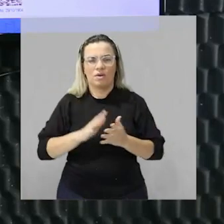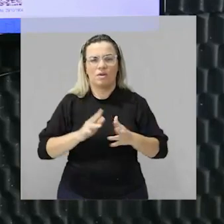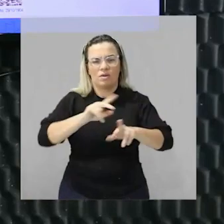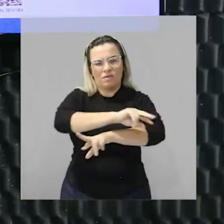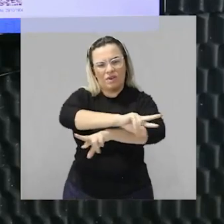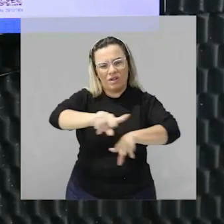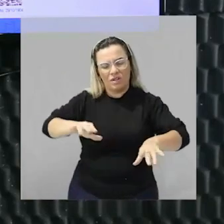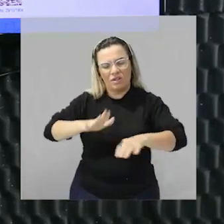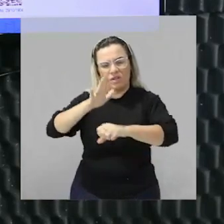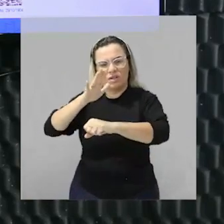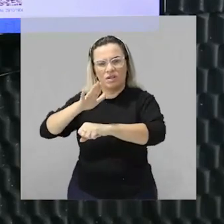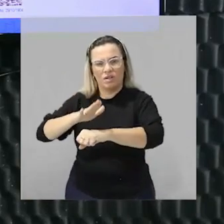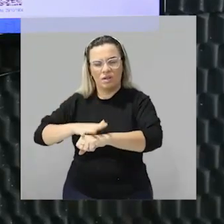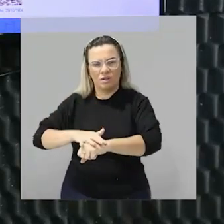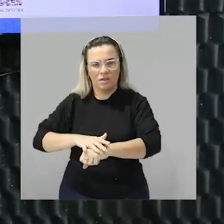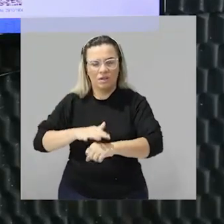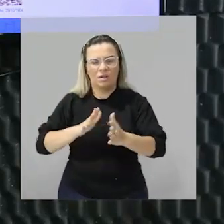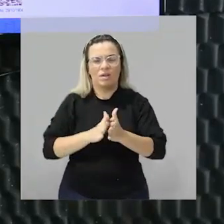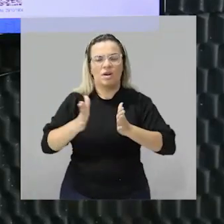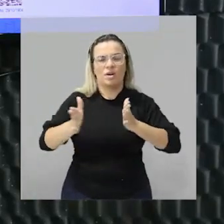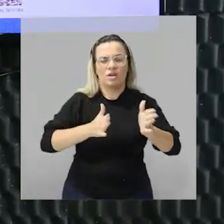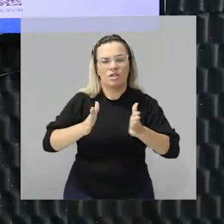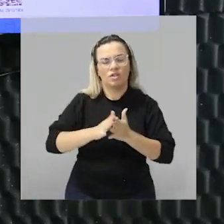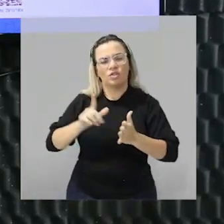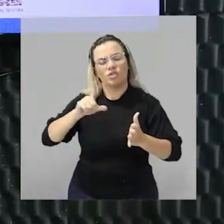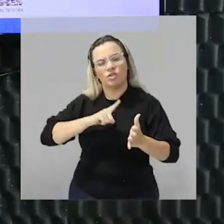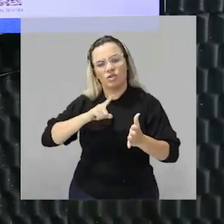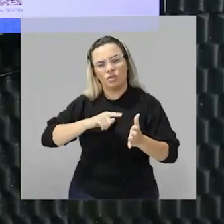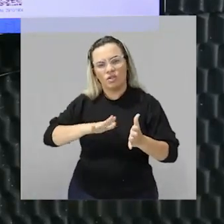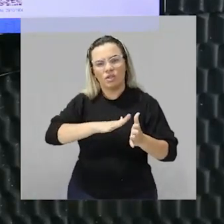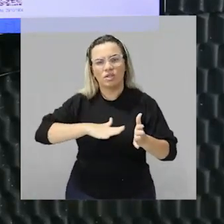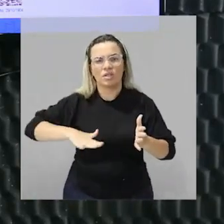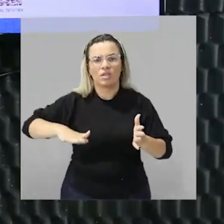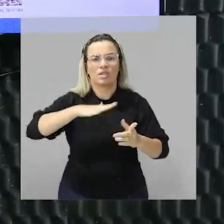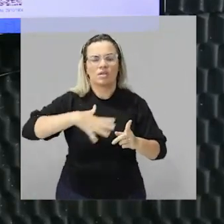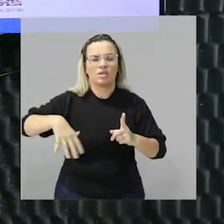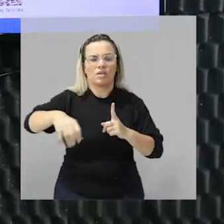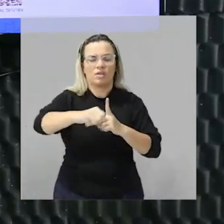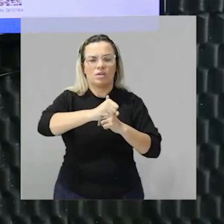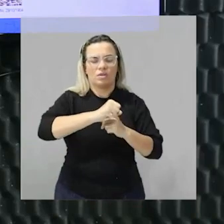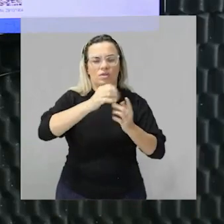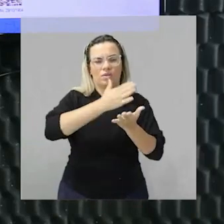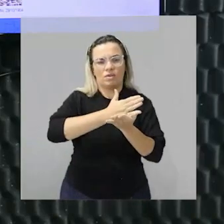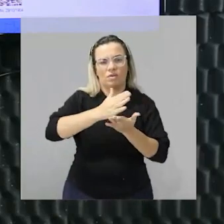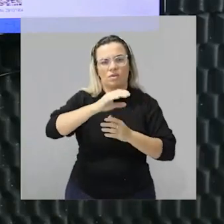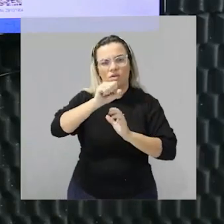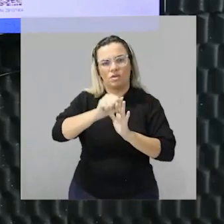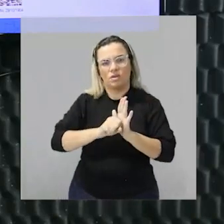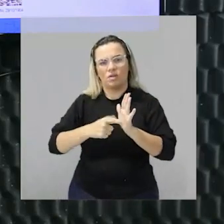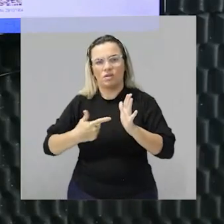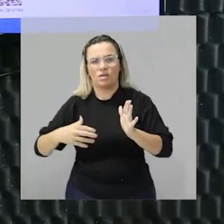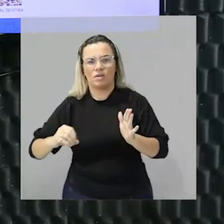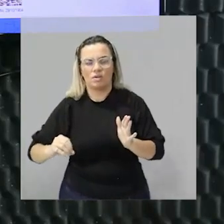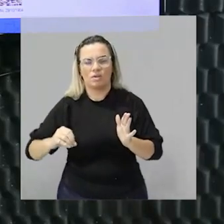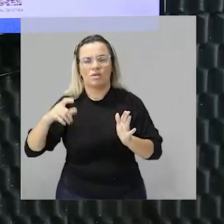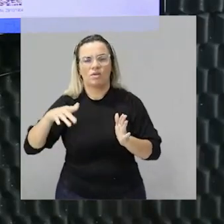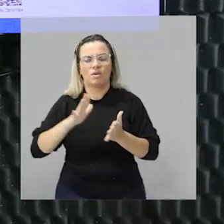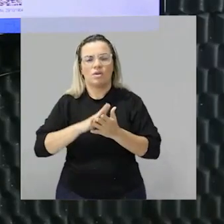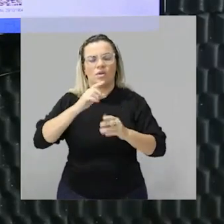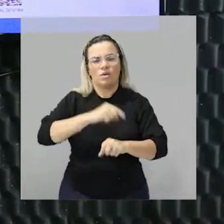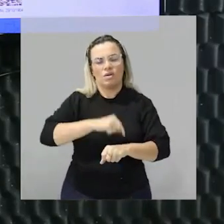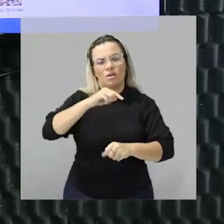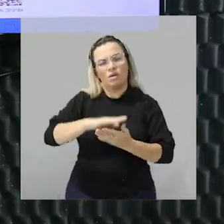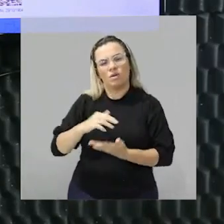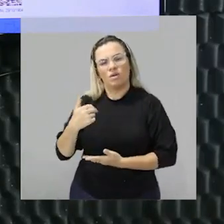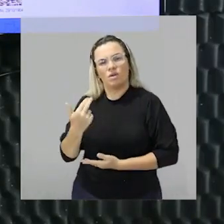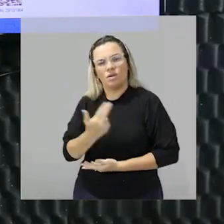de doenças que na época estavam presentes naquela sociedade, no começo do século XX, em um momento que